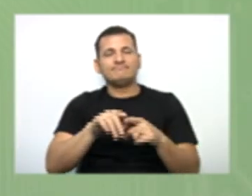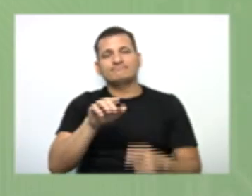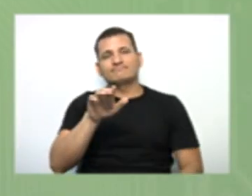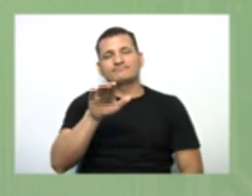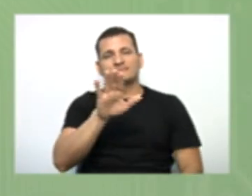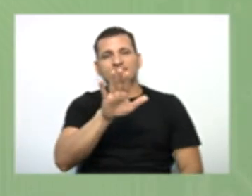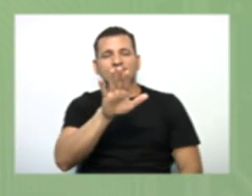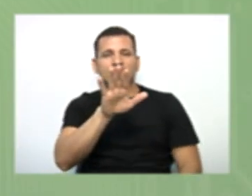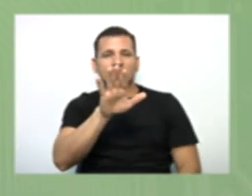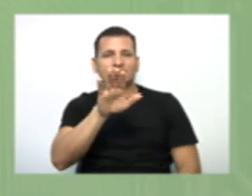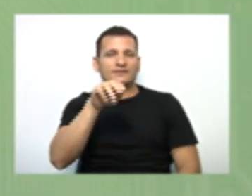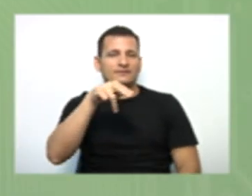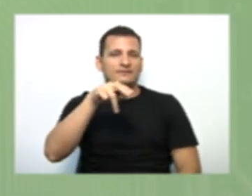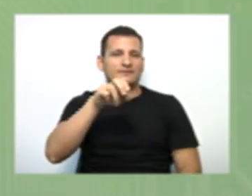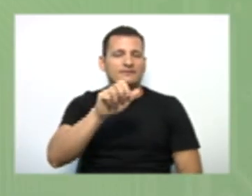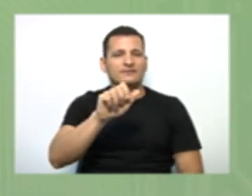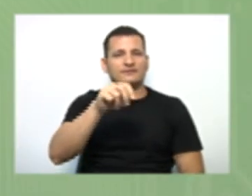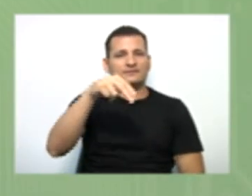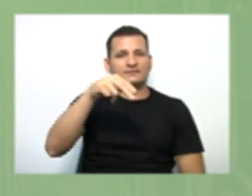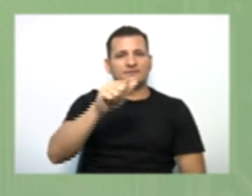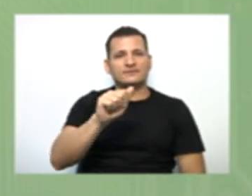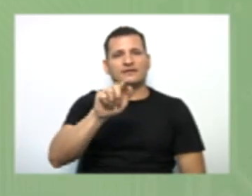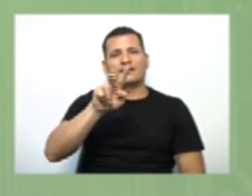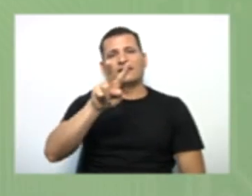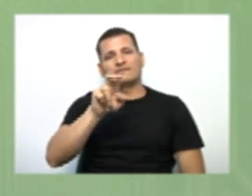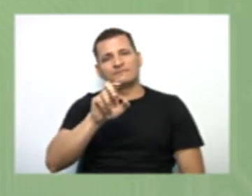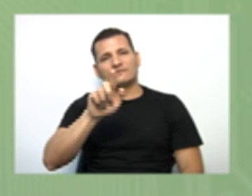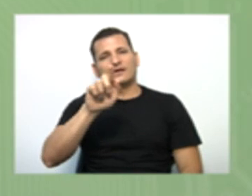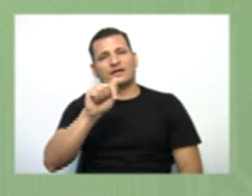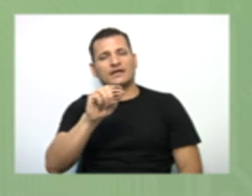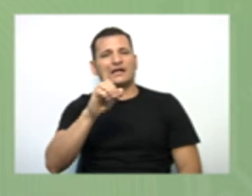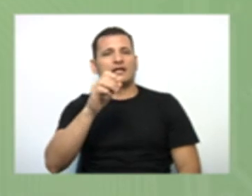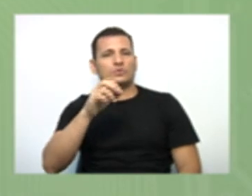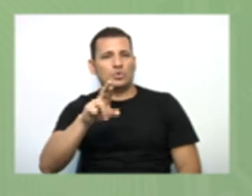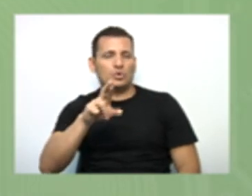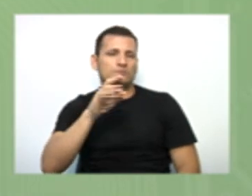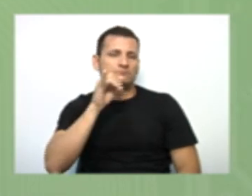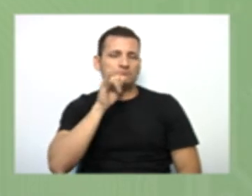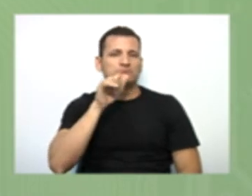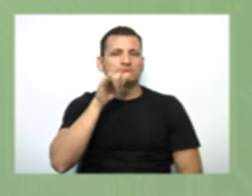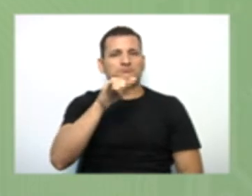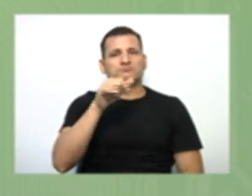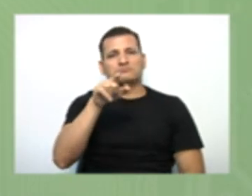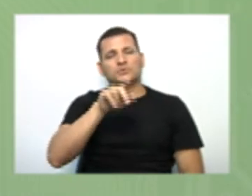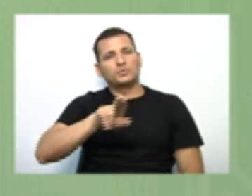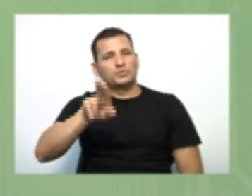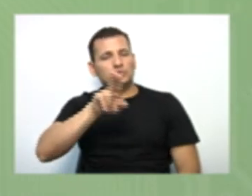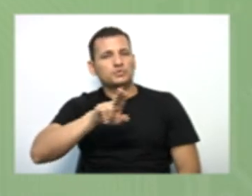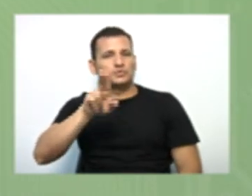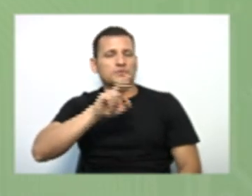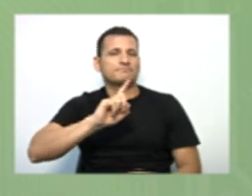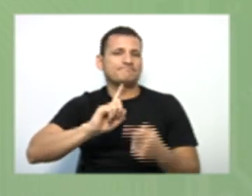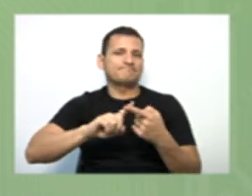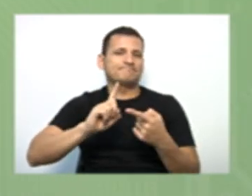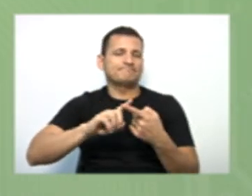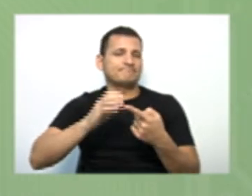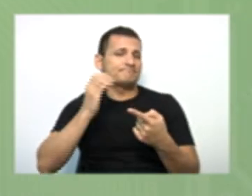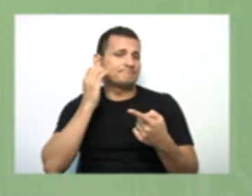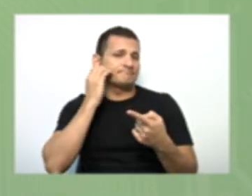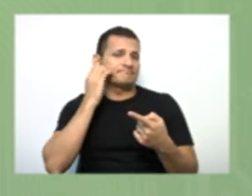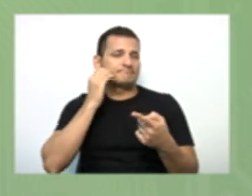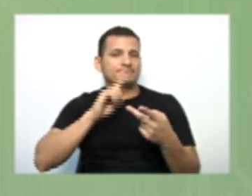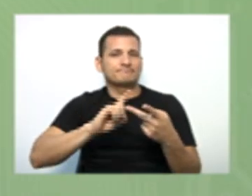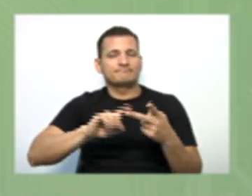na página do dispositivo utilizado. Então, se você usa smartphone, se você usa um tablet, se você vai assistir pela